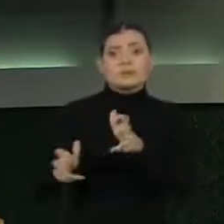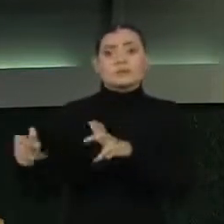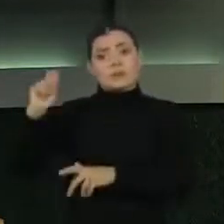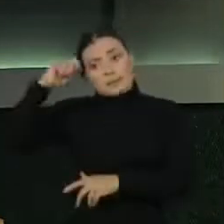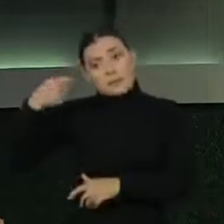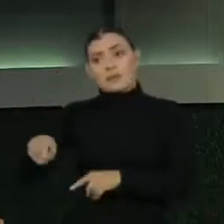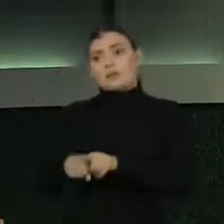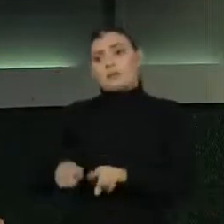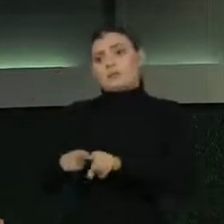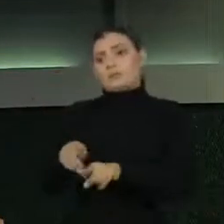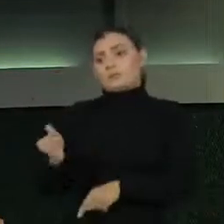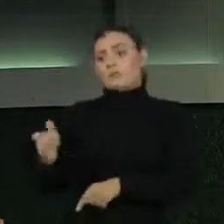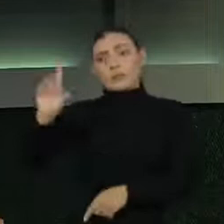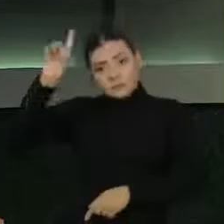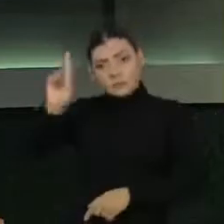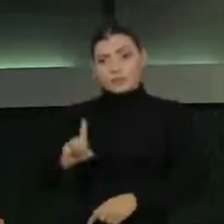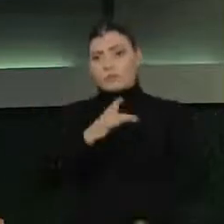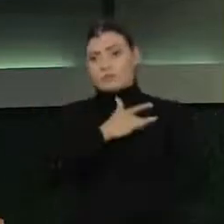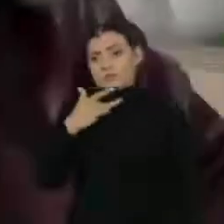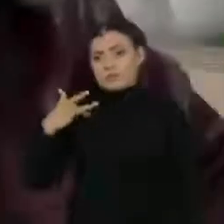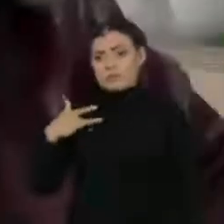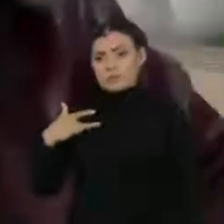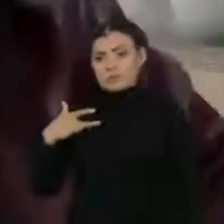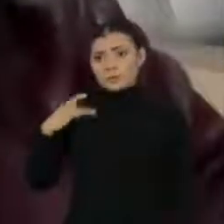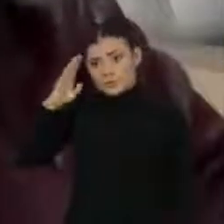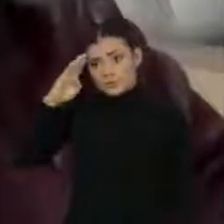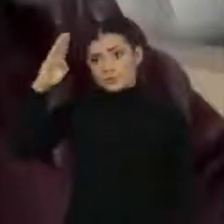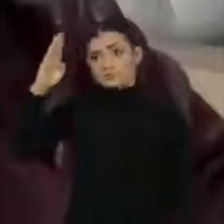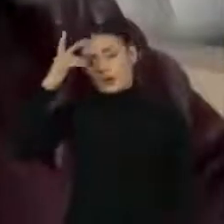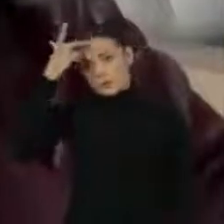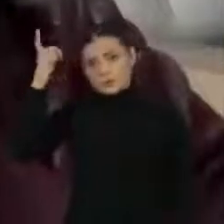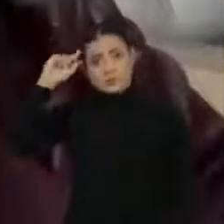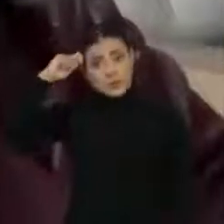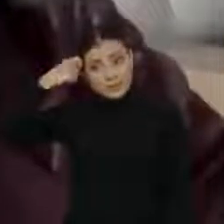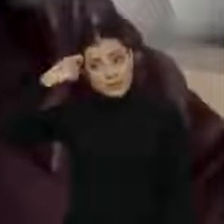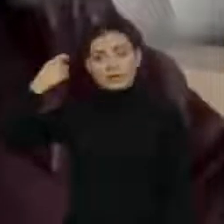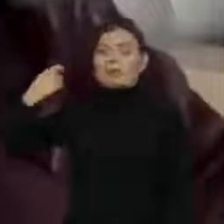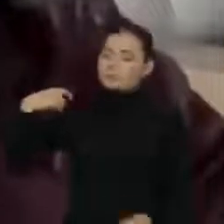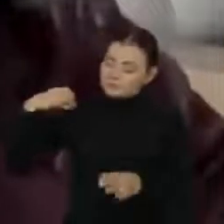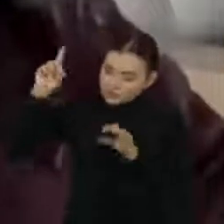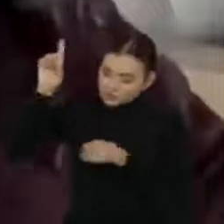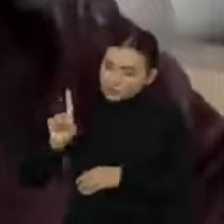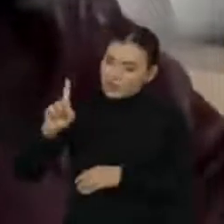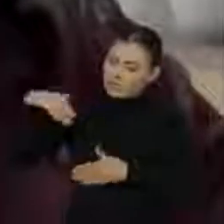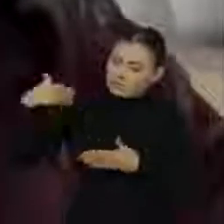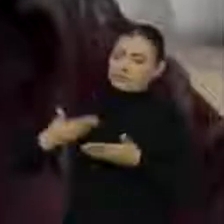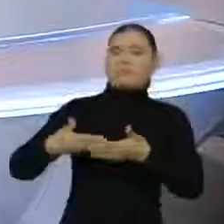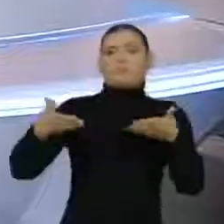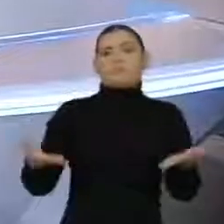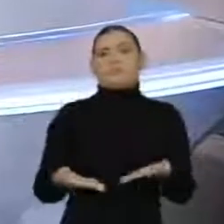integral ao direito da saúde, especialmente para pessoas negras, a qual esse direito foi historicamente privado.